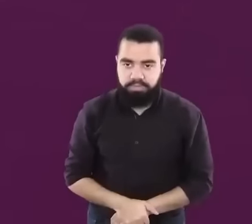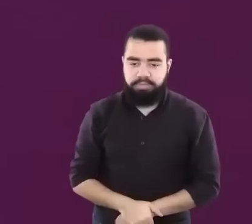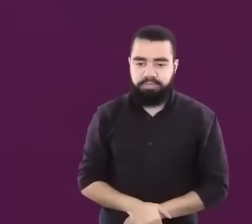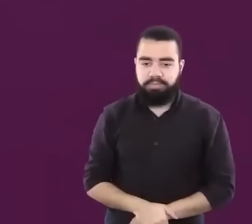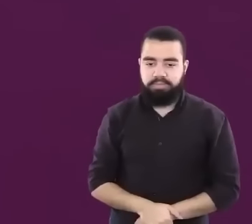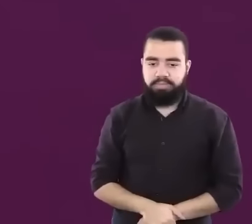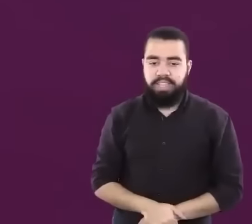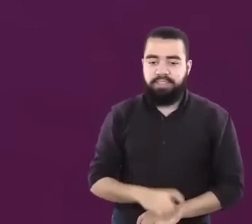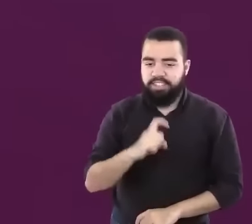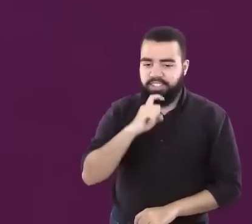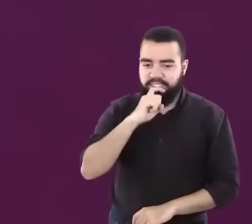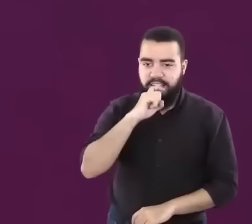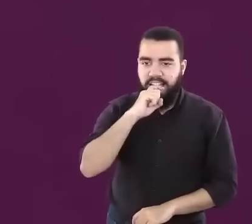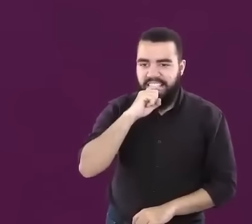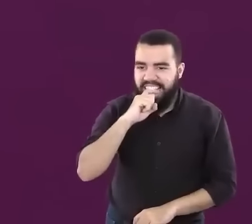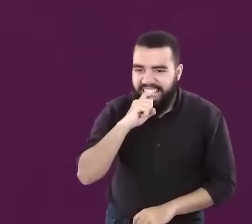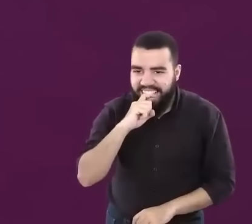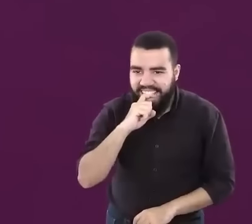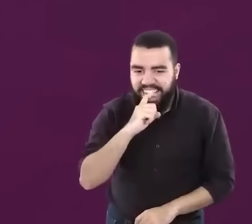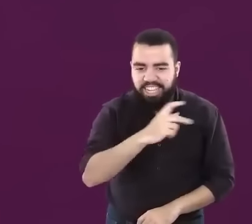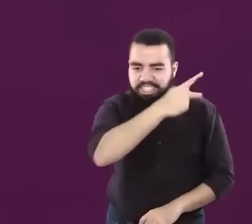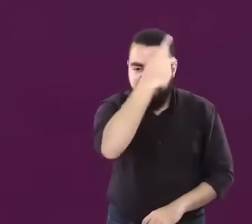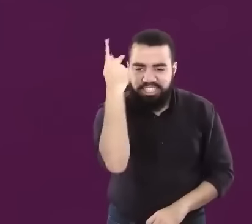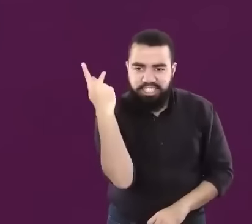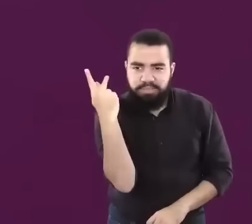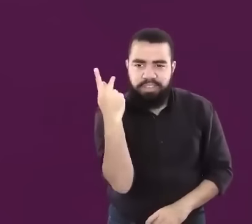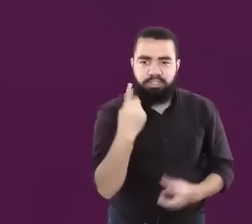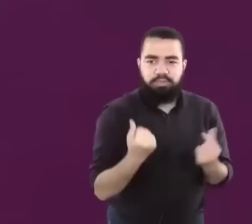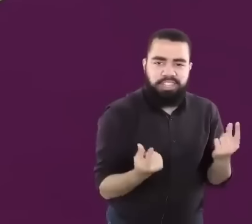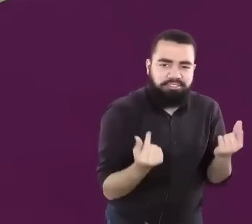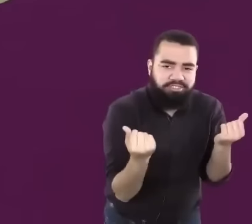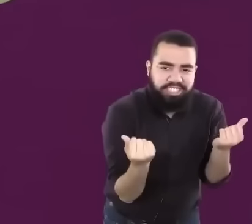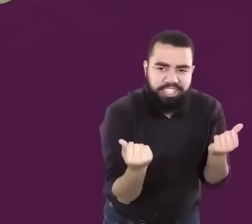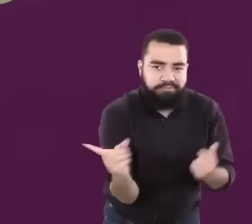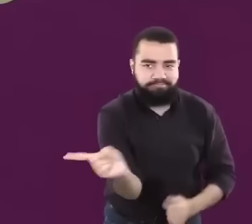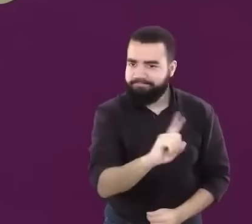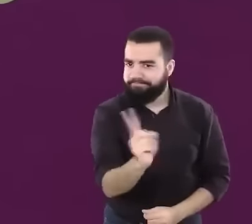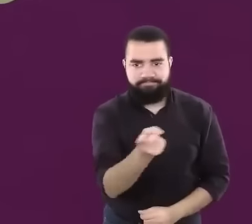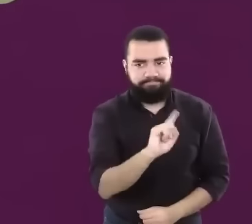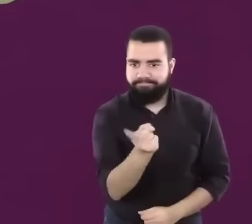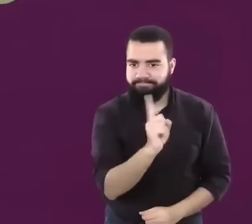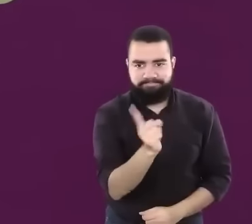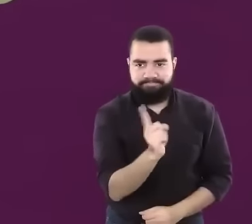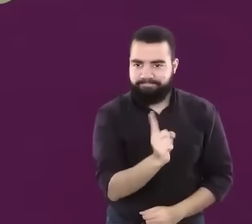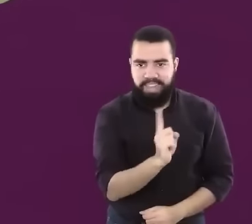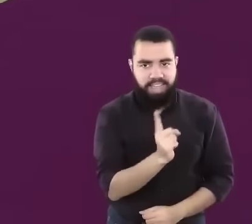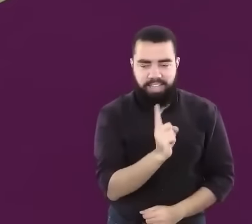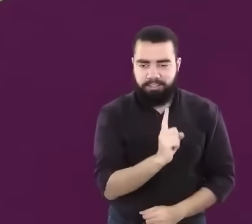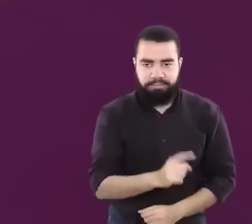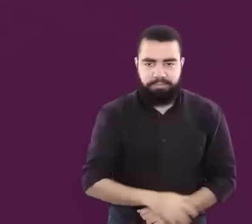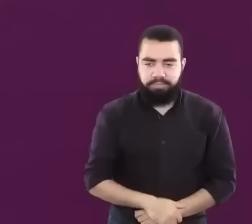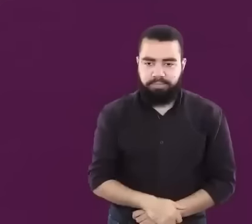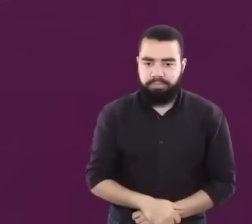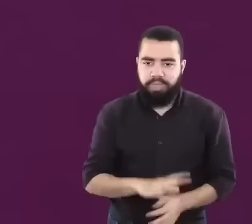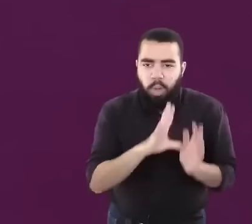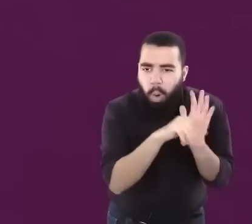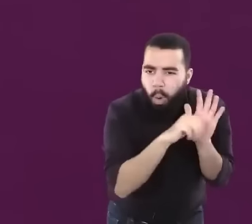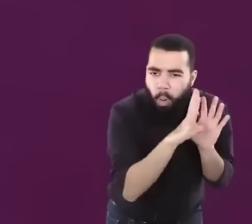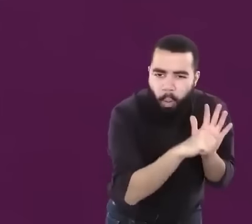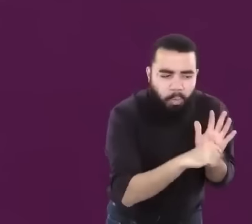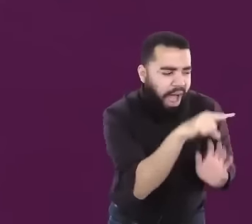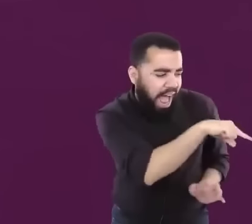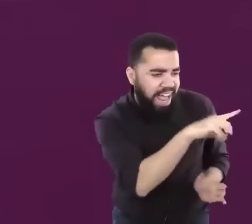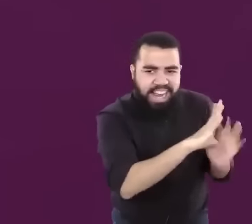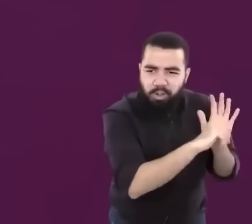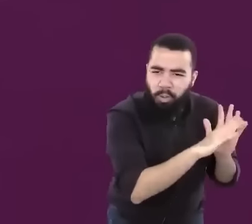ganhando dinheiro por corrupção ou por negociação ilícita